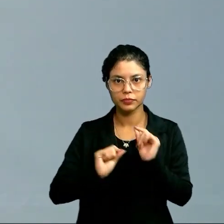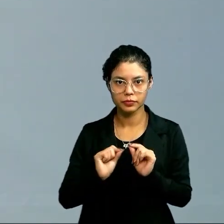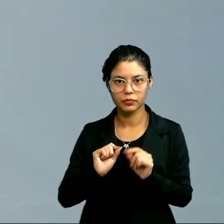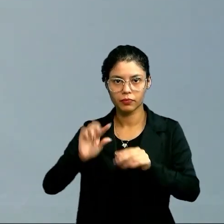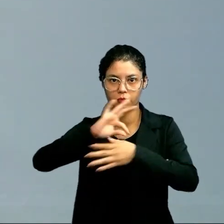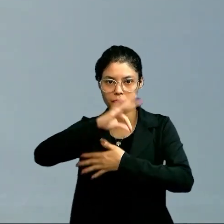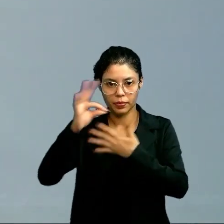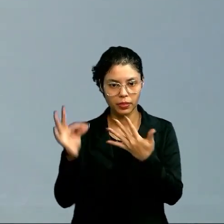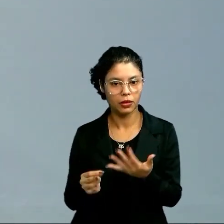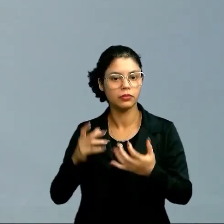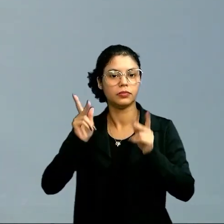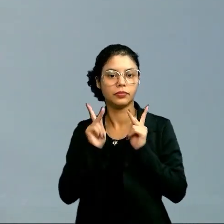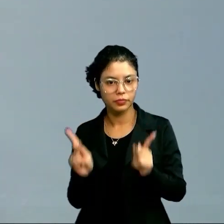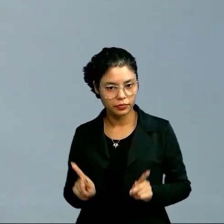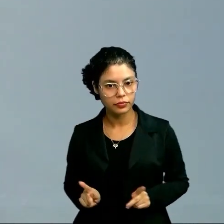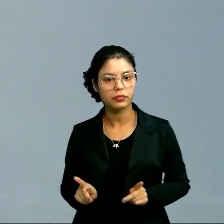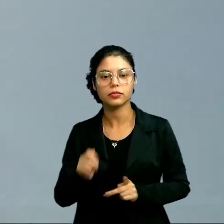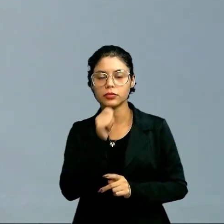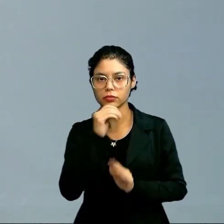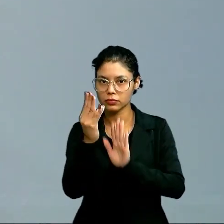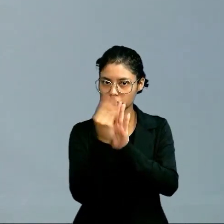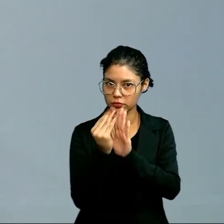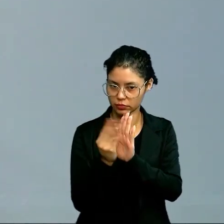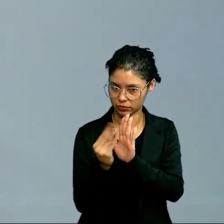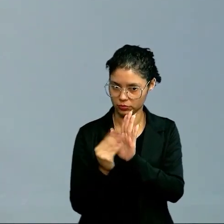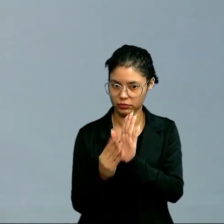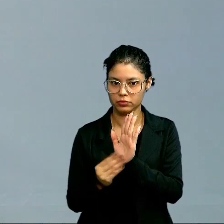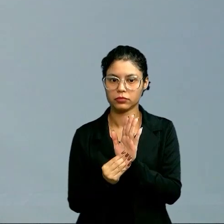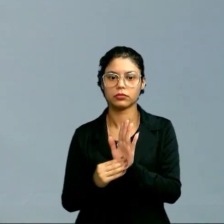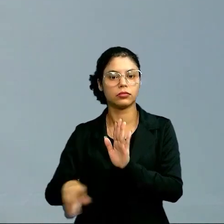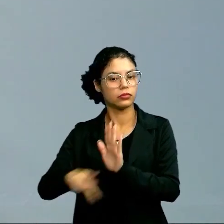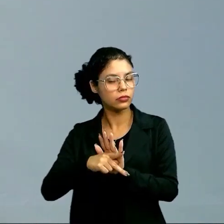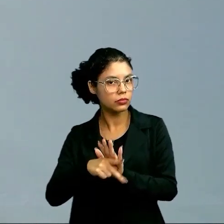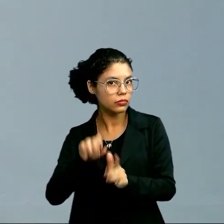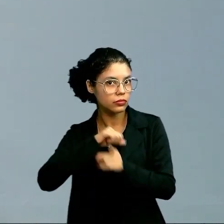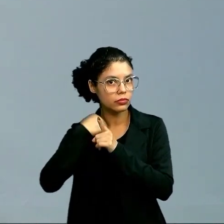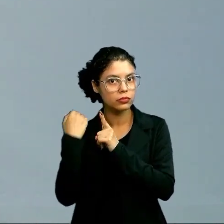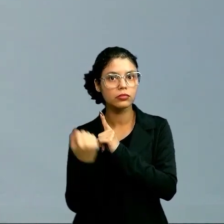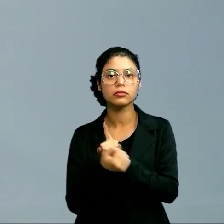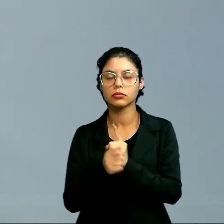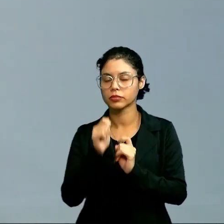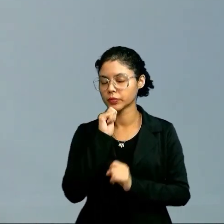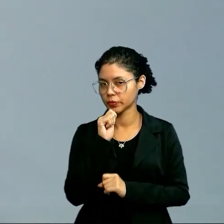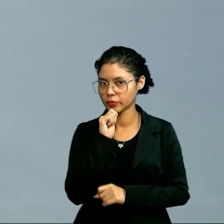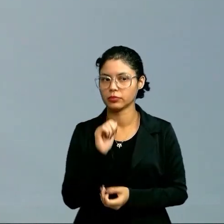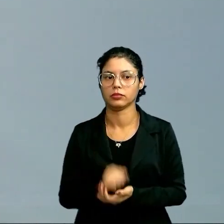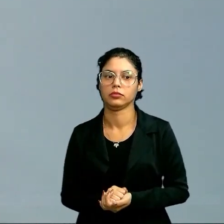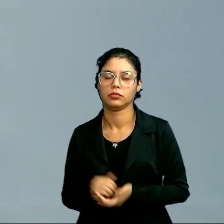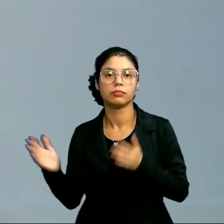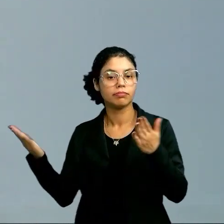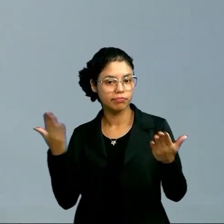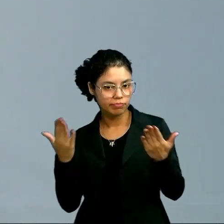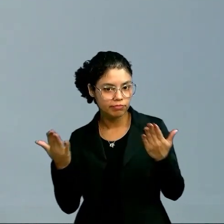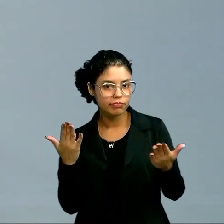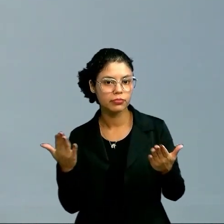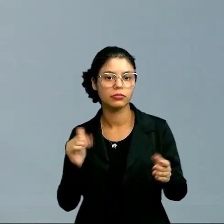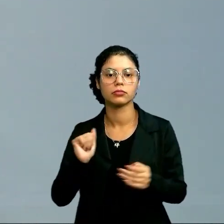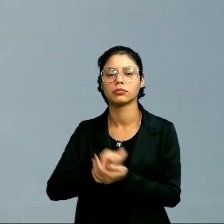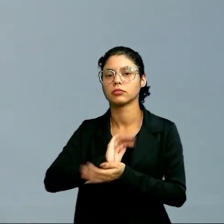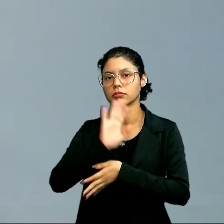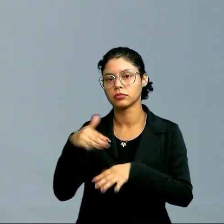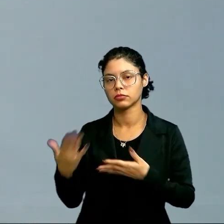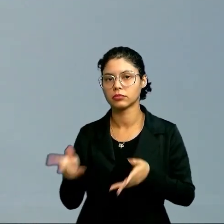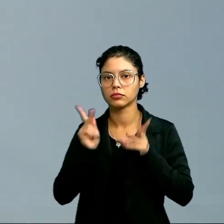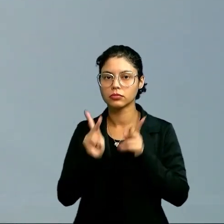um tipo de comportamento padrão que é estabelecido na sociedade e, em paralelo com esse tipo